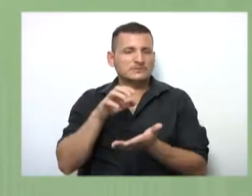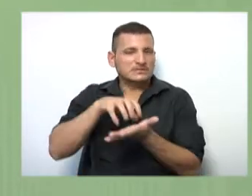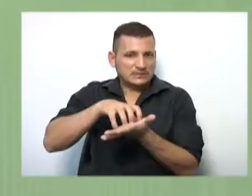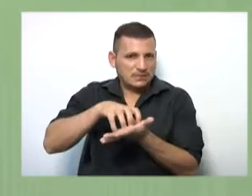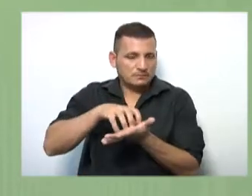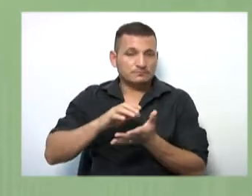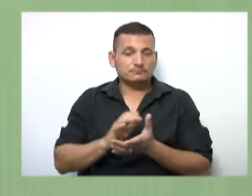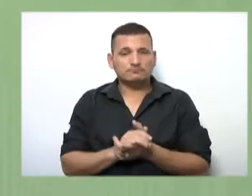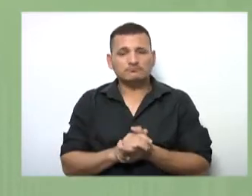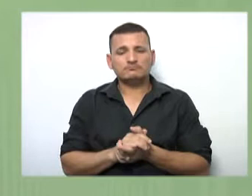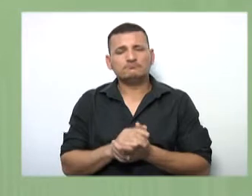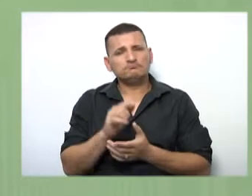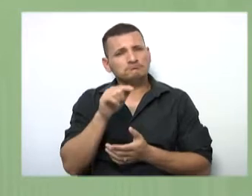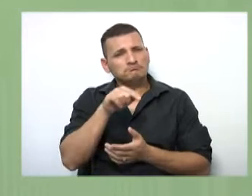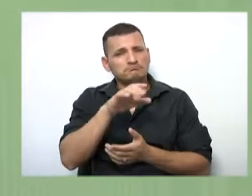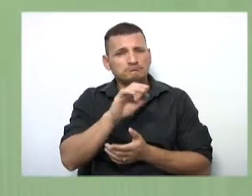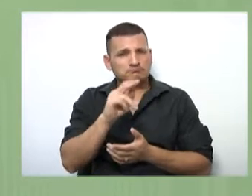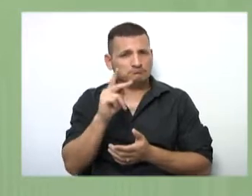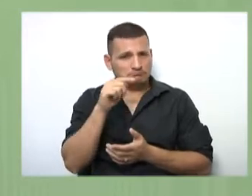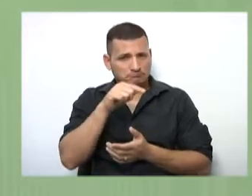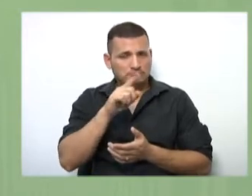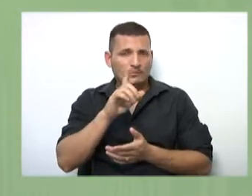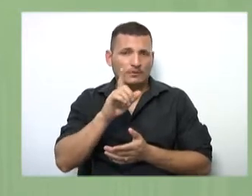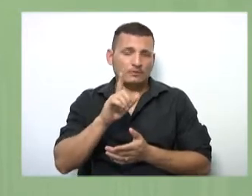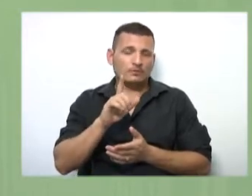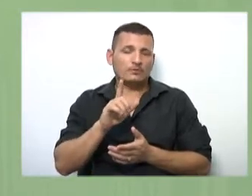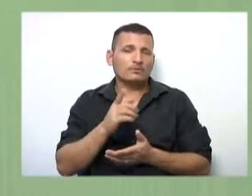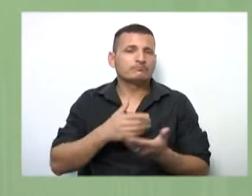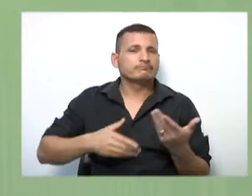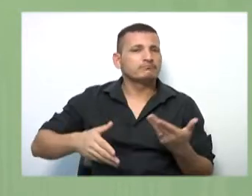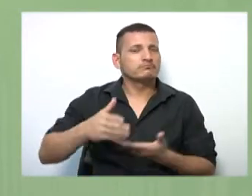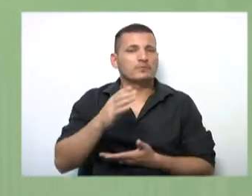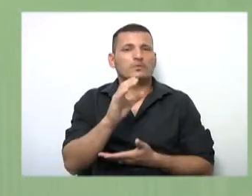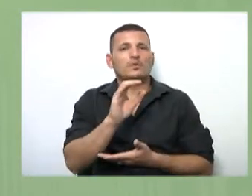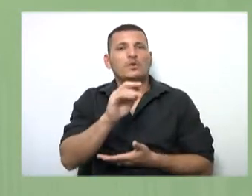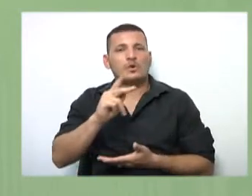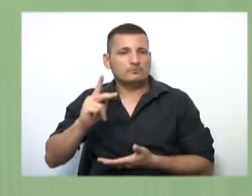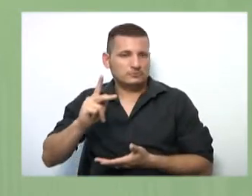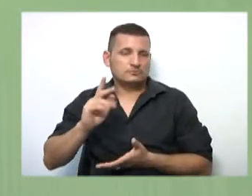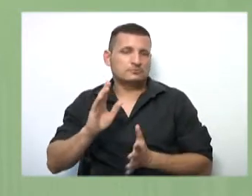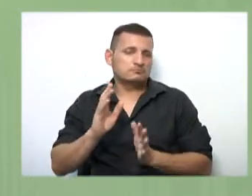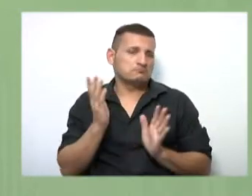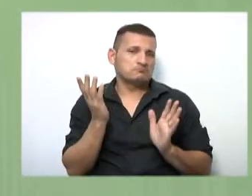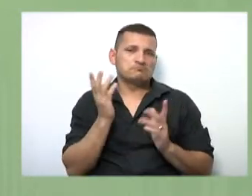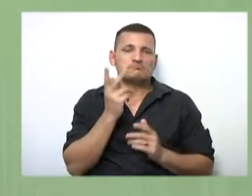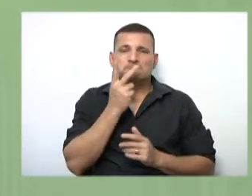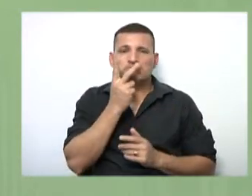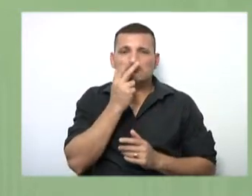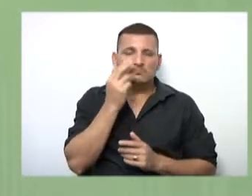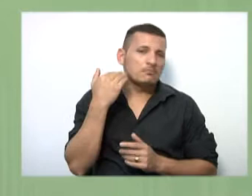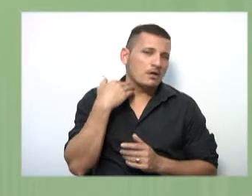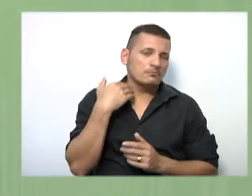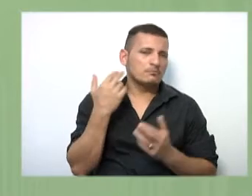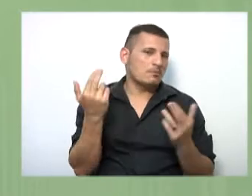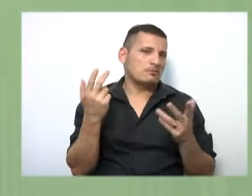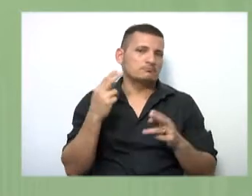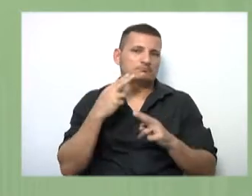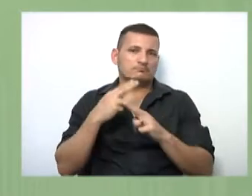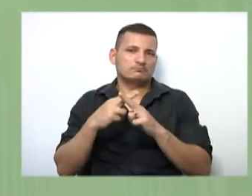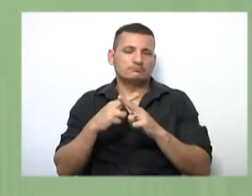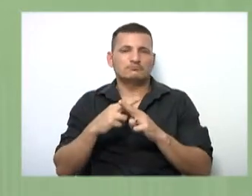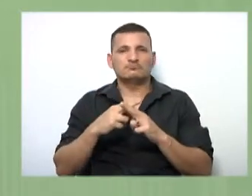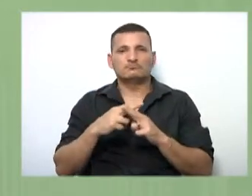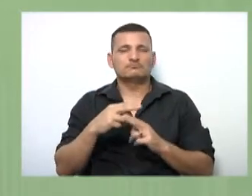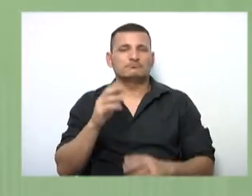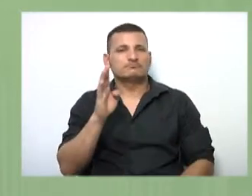crédito um banco. Em vez de privado, ele é um banco cooperado. Então, é um banco convencional, assim como você imagina, Banco do Brasil, Caixa Econômica, HSBC.